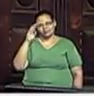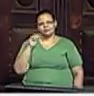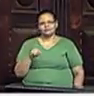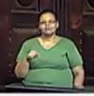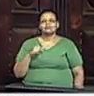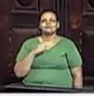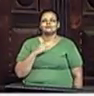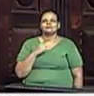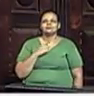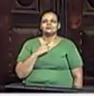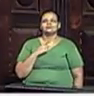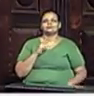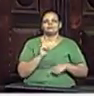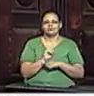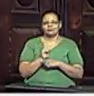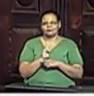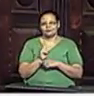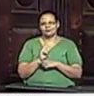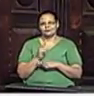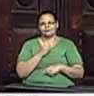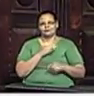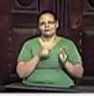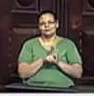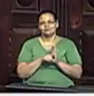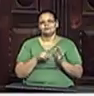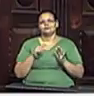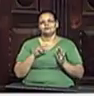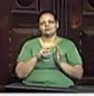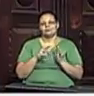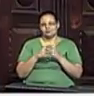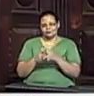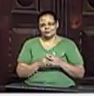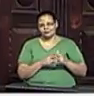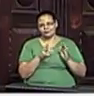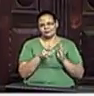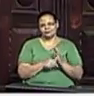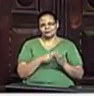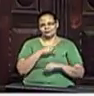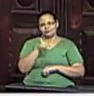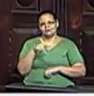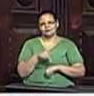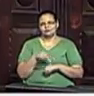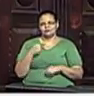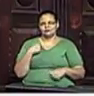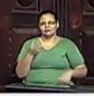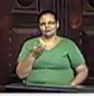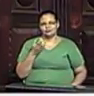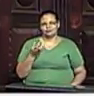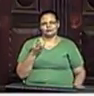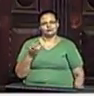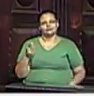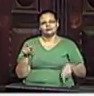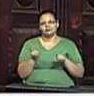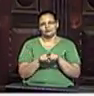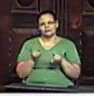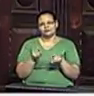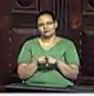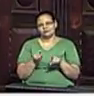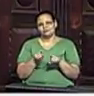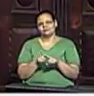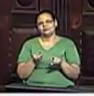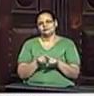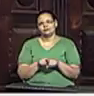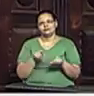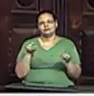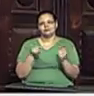ligados à questão do roubo de cargas em nosso país. E eu queria também trazer